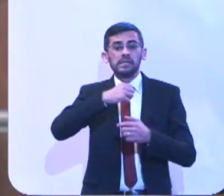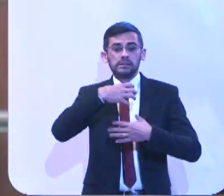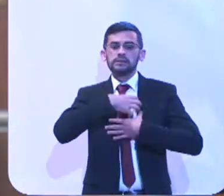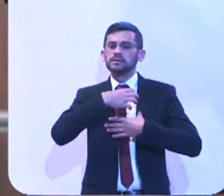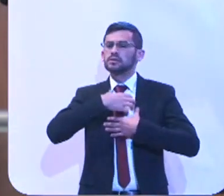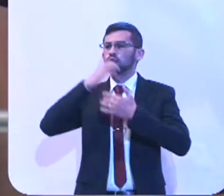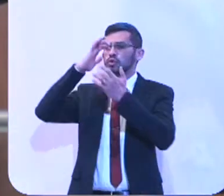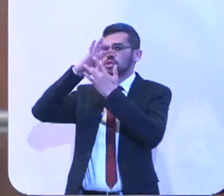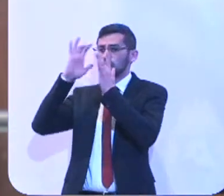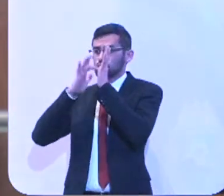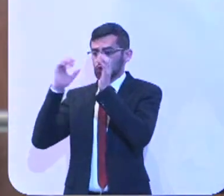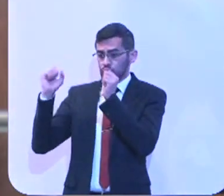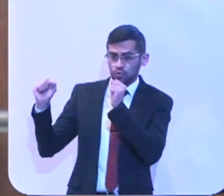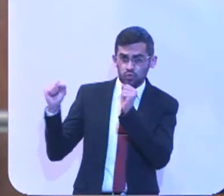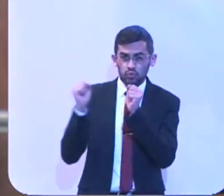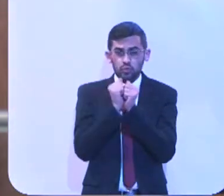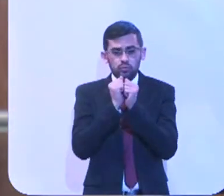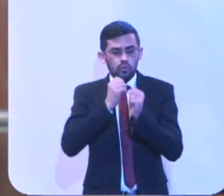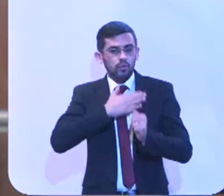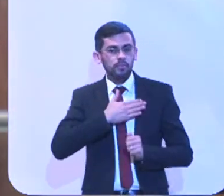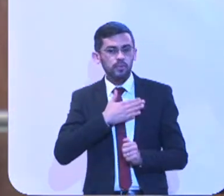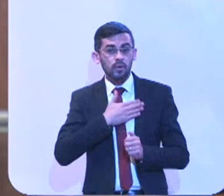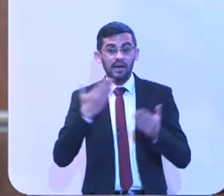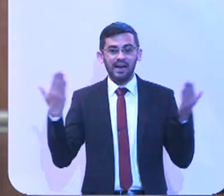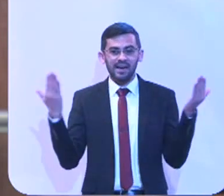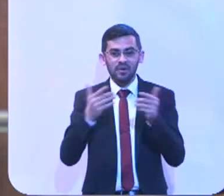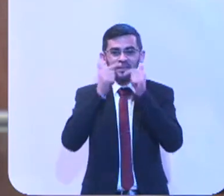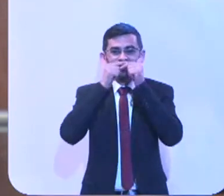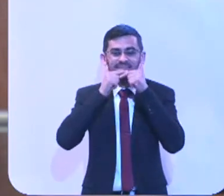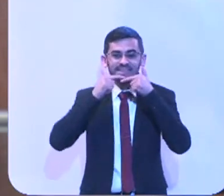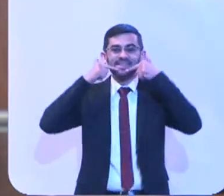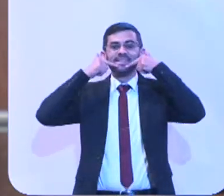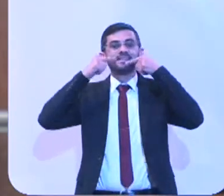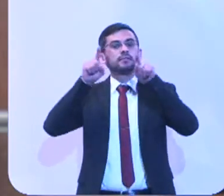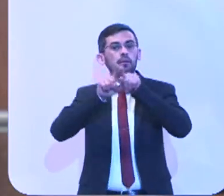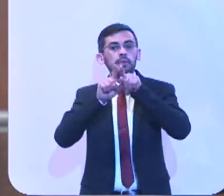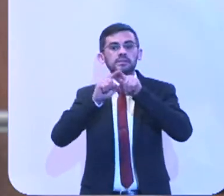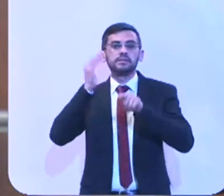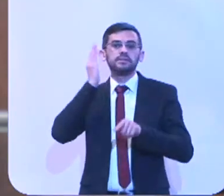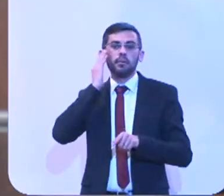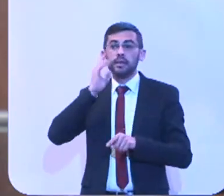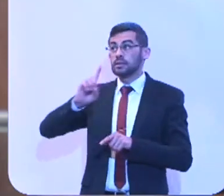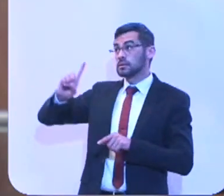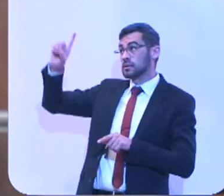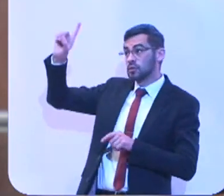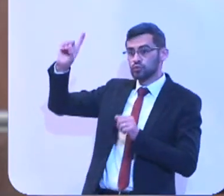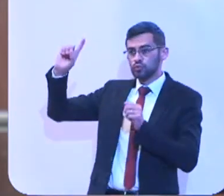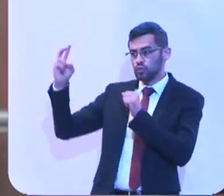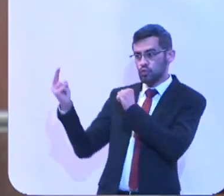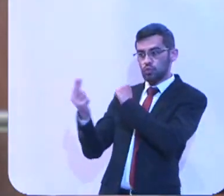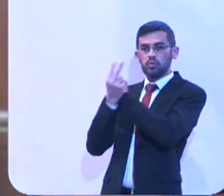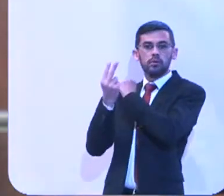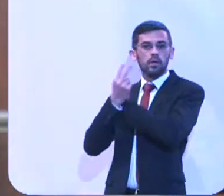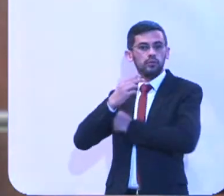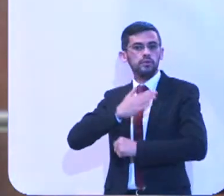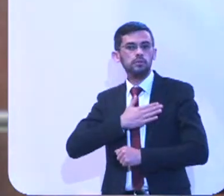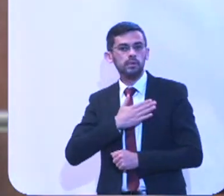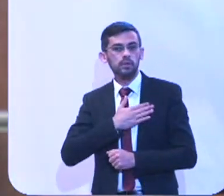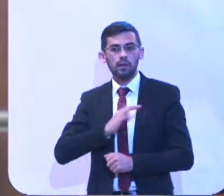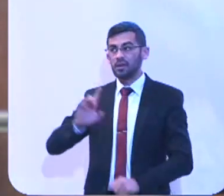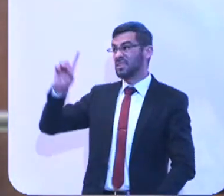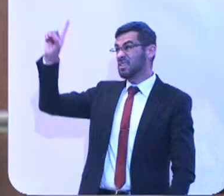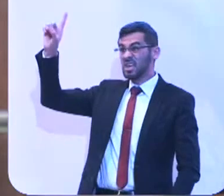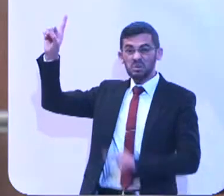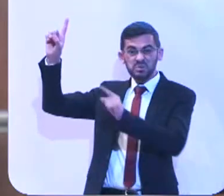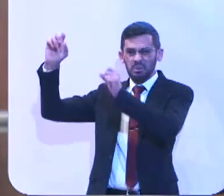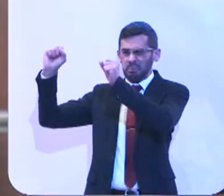Jesus aqui. Agora até sorrio por saber que Ele está aqui cuidando de mim. O nosso